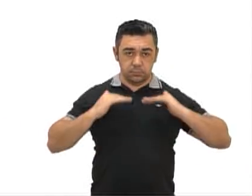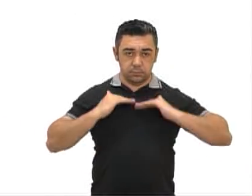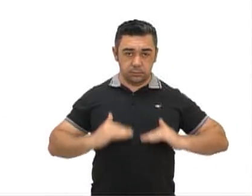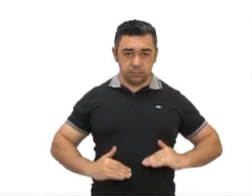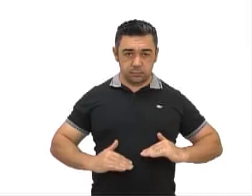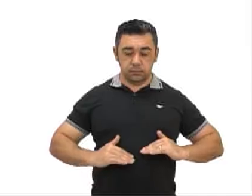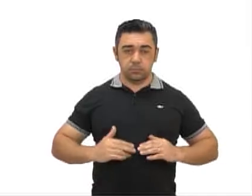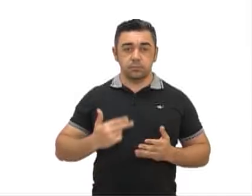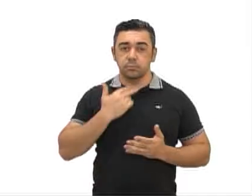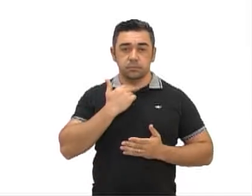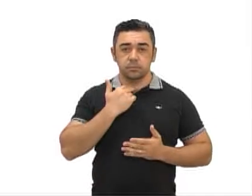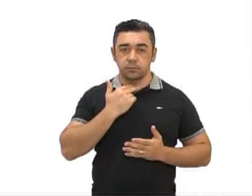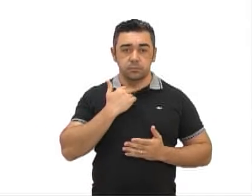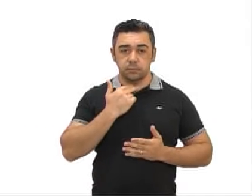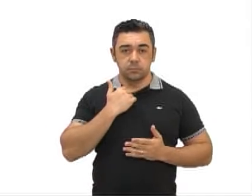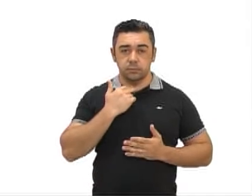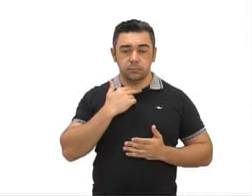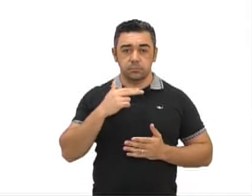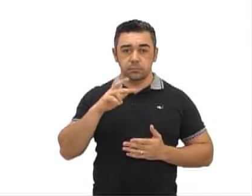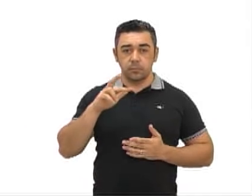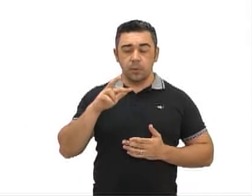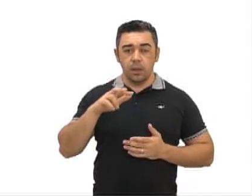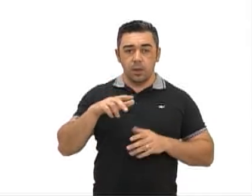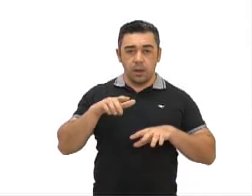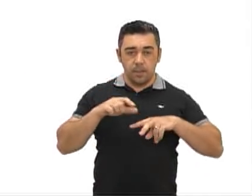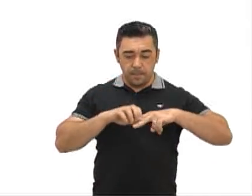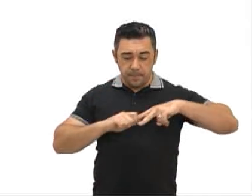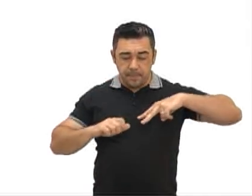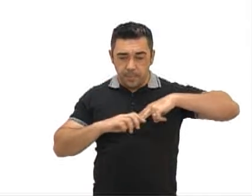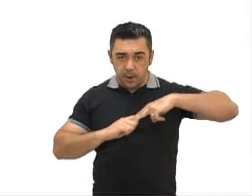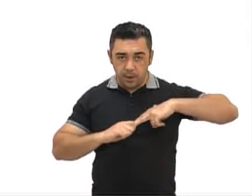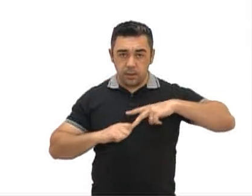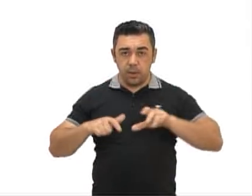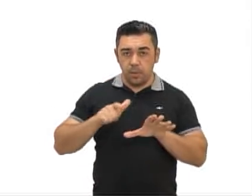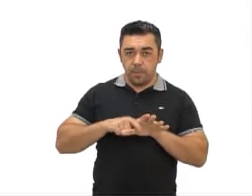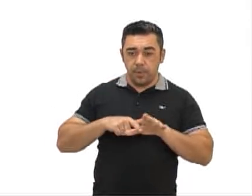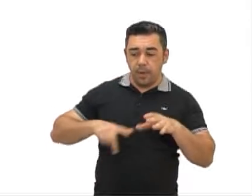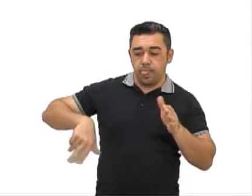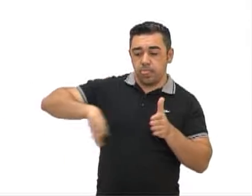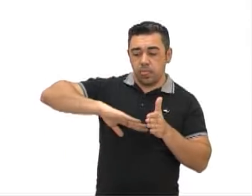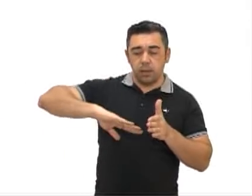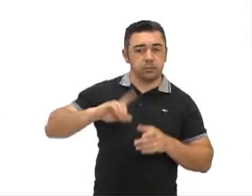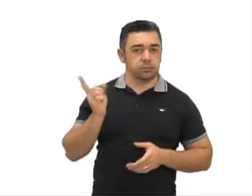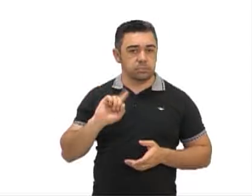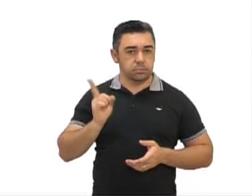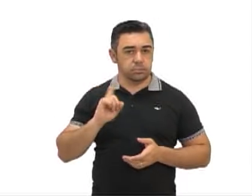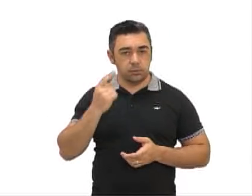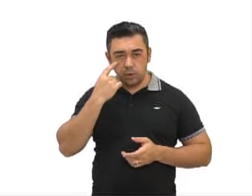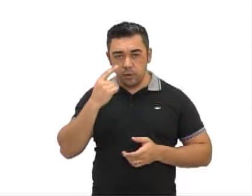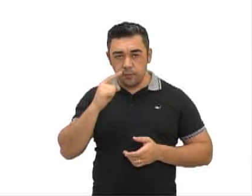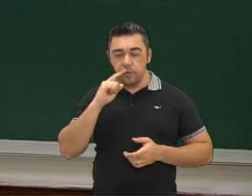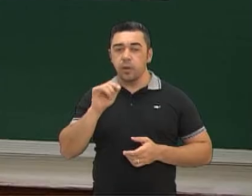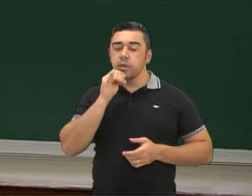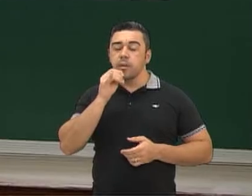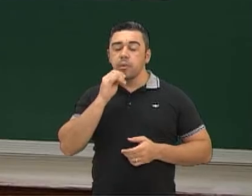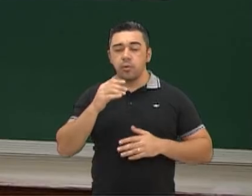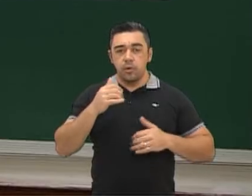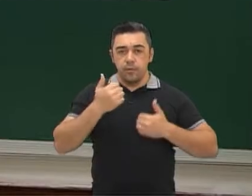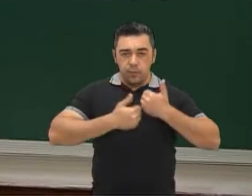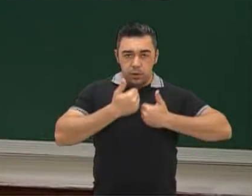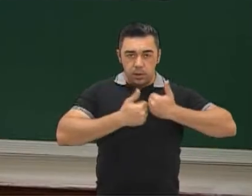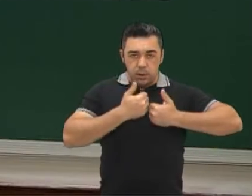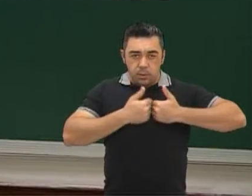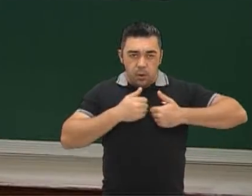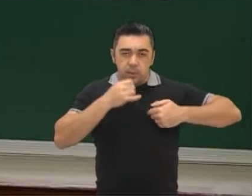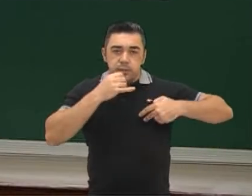é permitido o uso de pernas e pés. Olha só, uma jogada que a gente vê muito no futebol, o